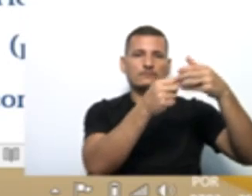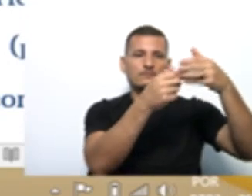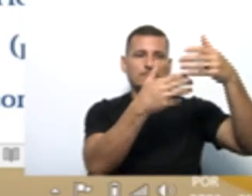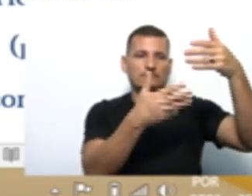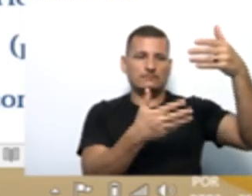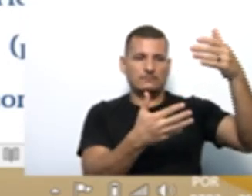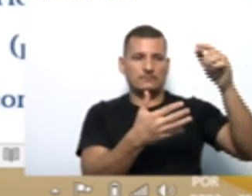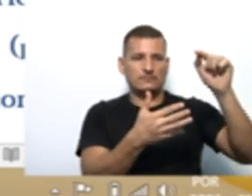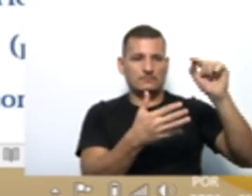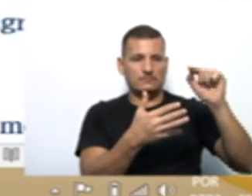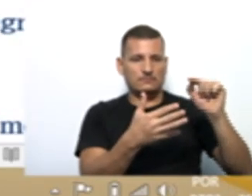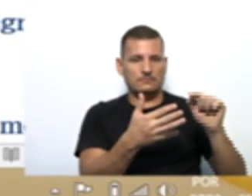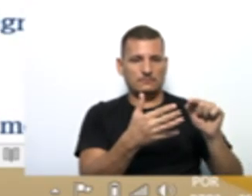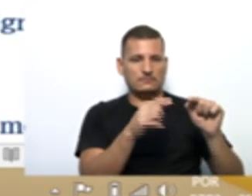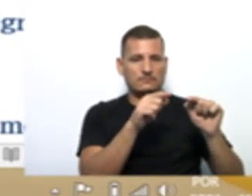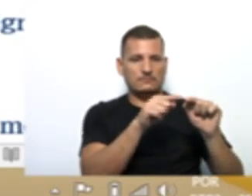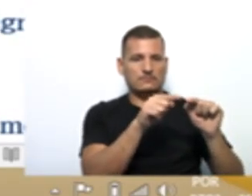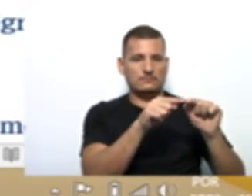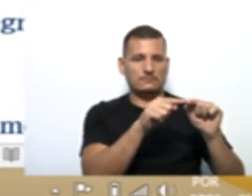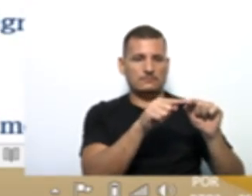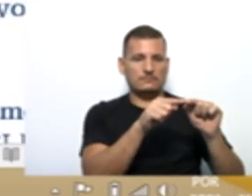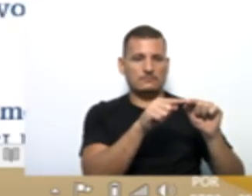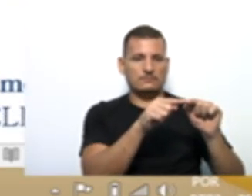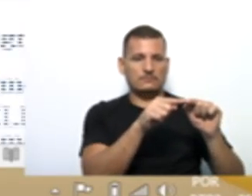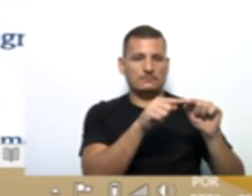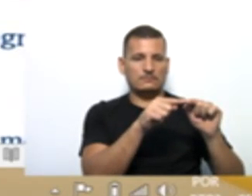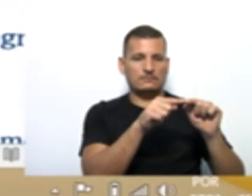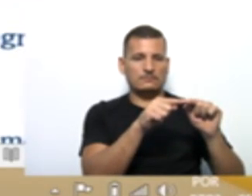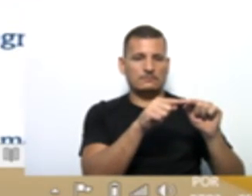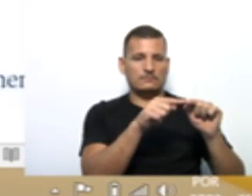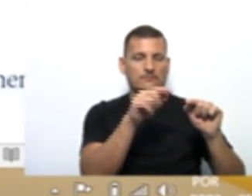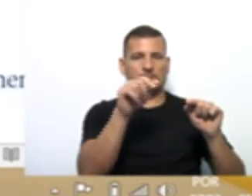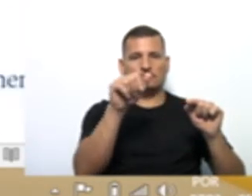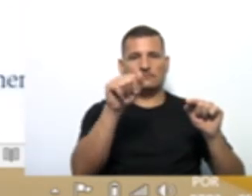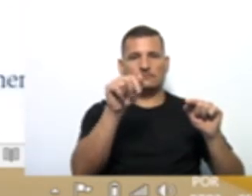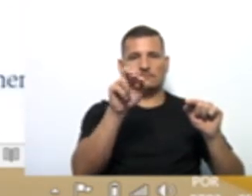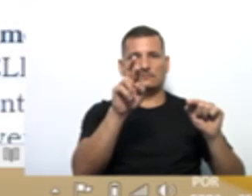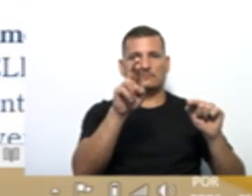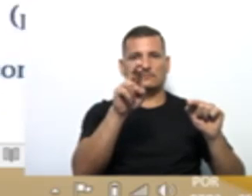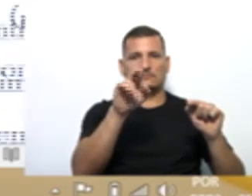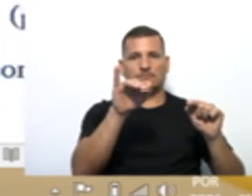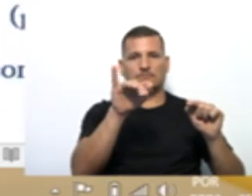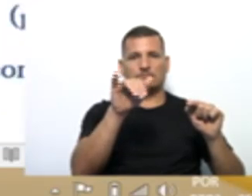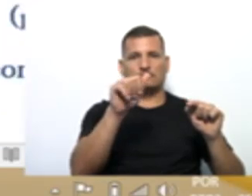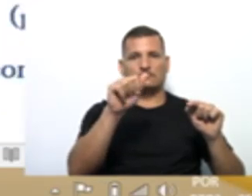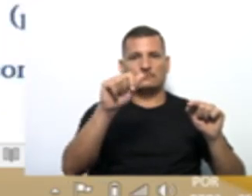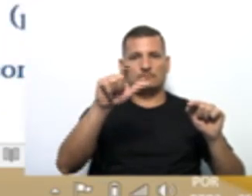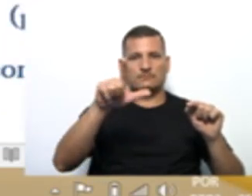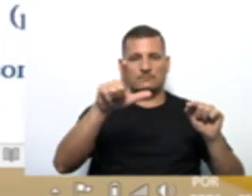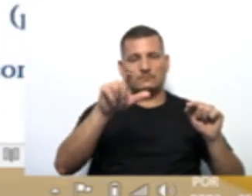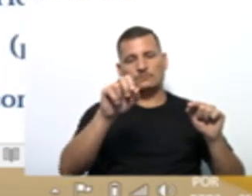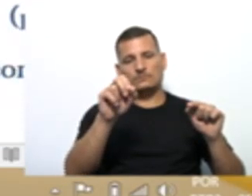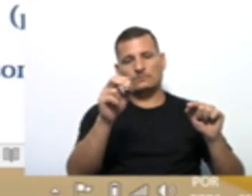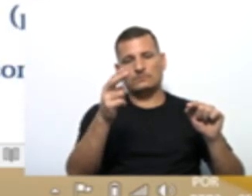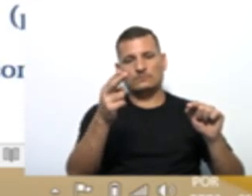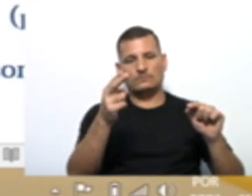fonte. A ABNT recomenda as fontes Arial ou